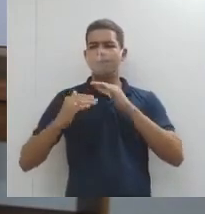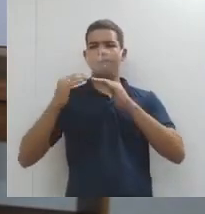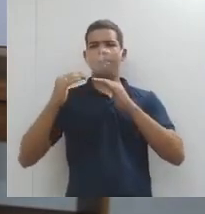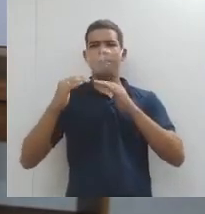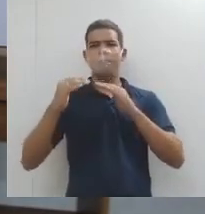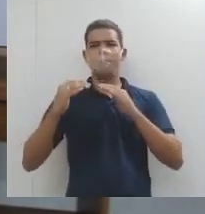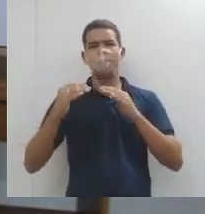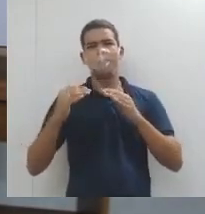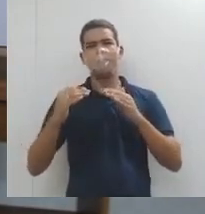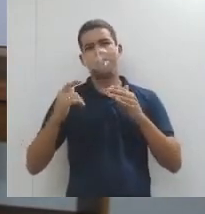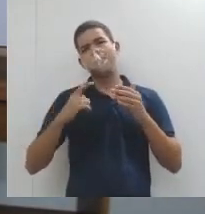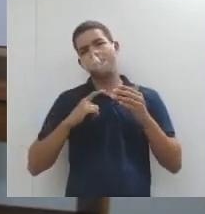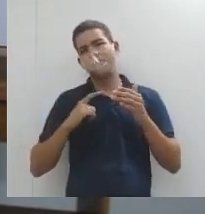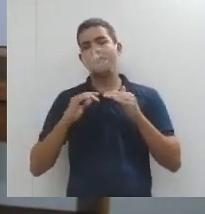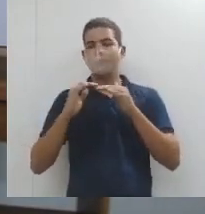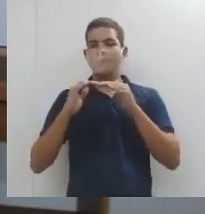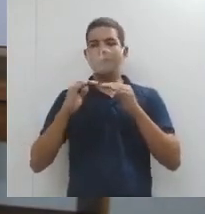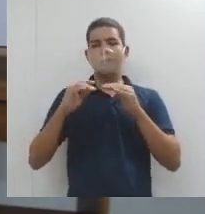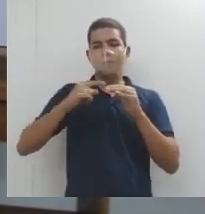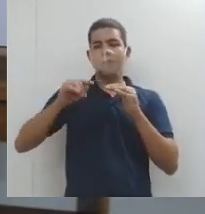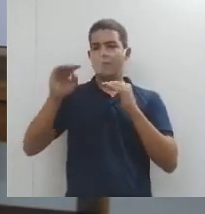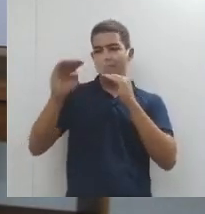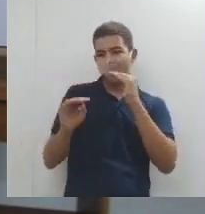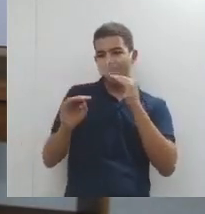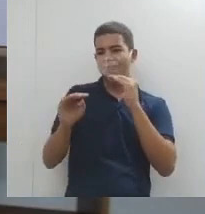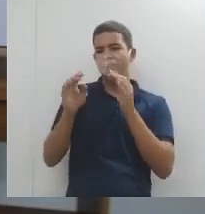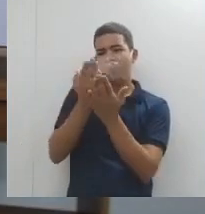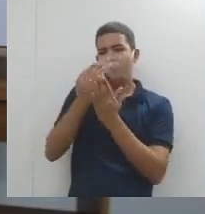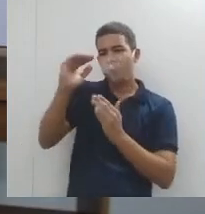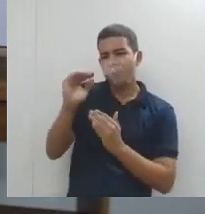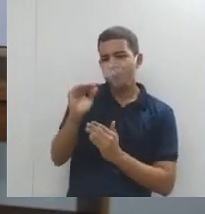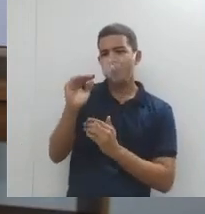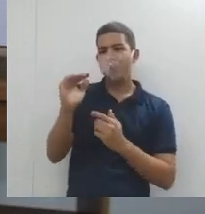formal, você vai, logicamente, digamos assim,